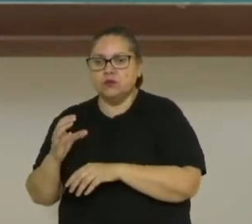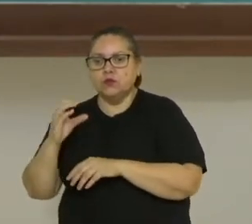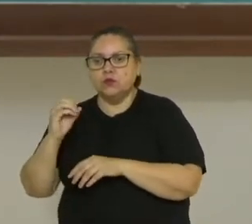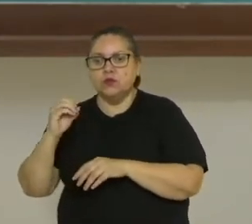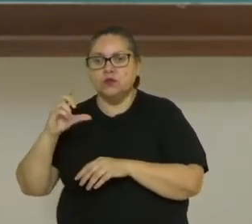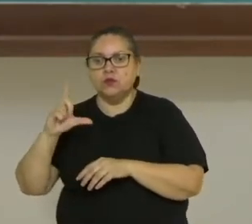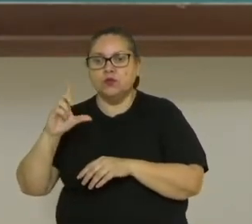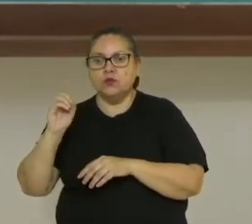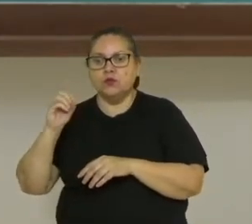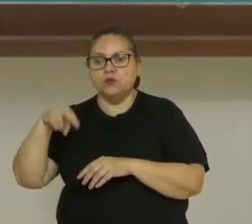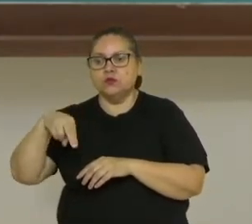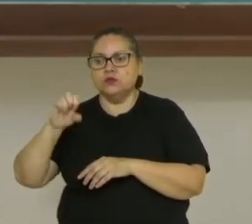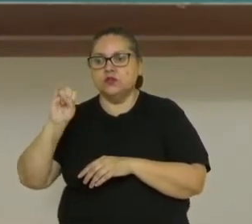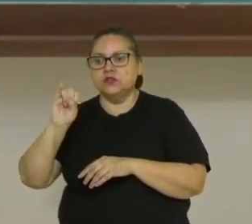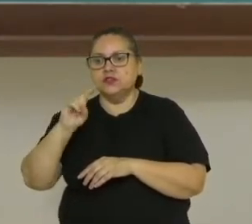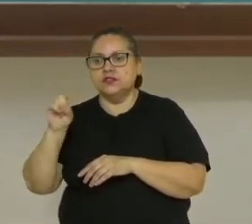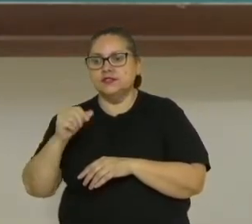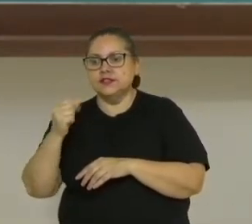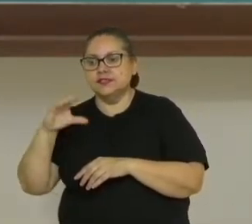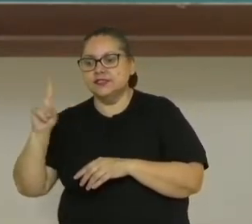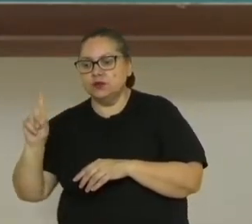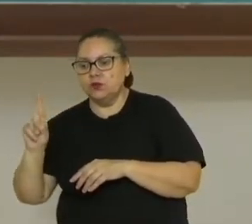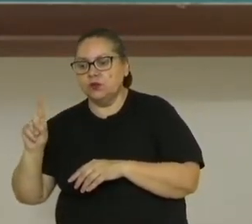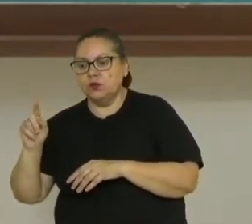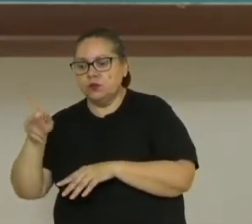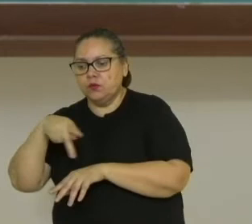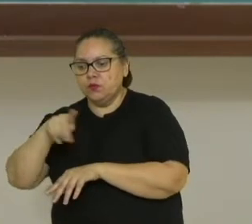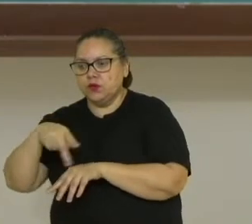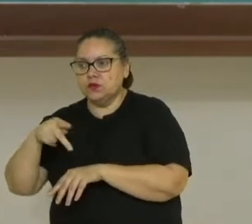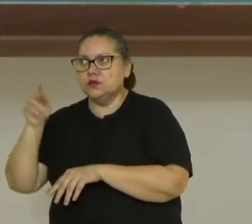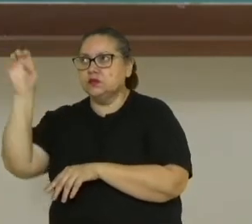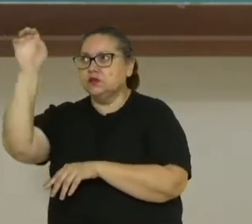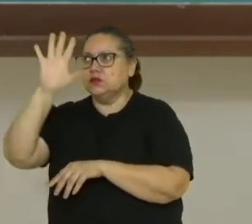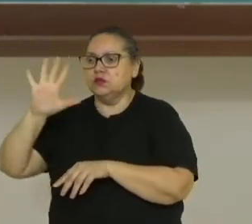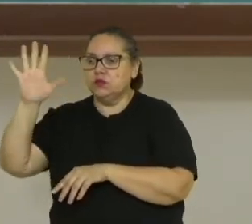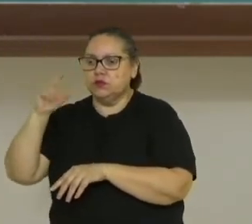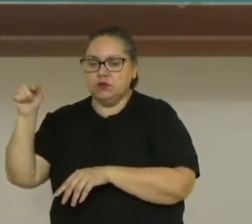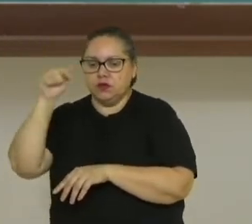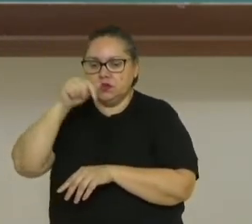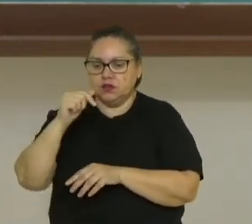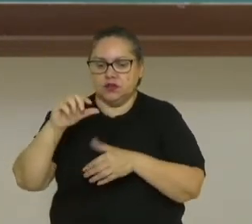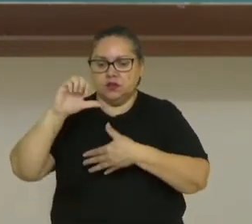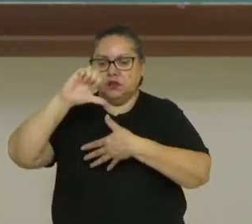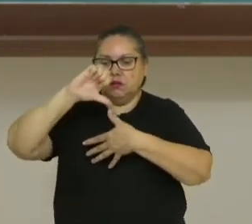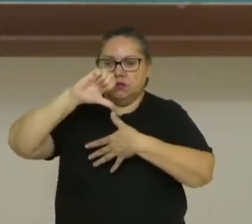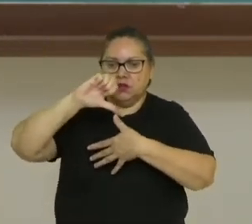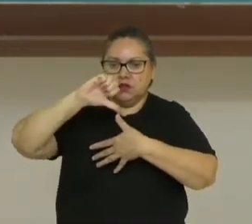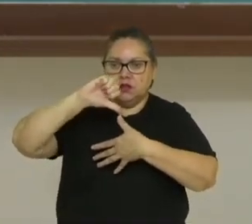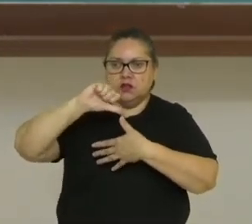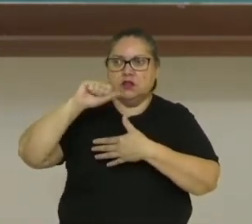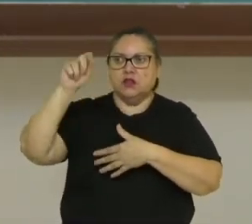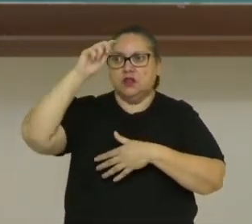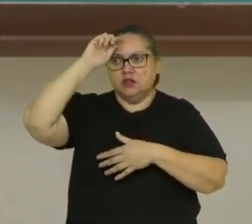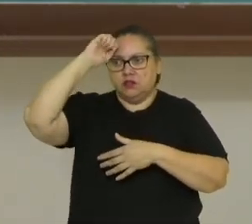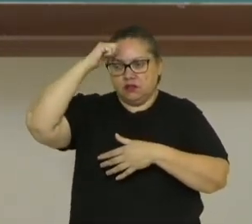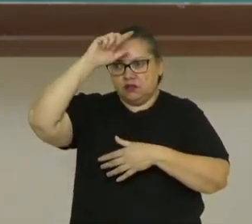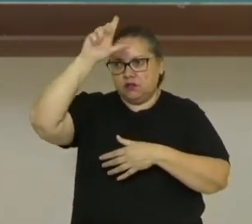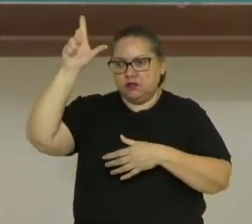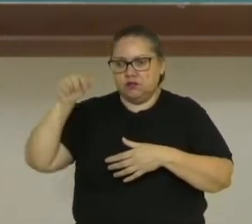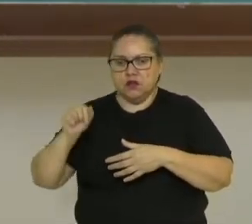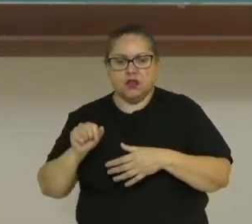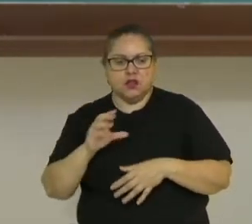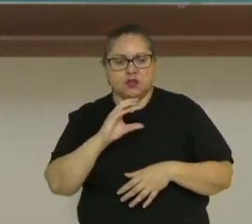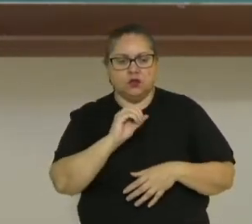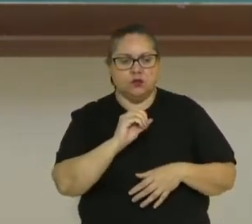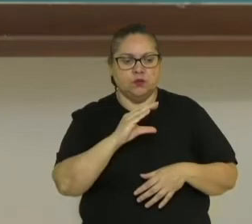Nós temos ali os países europeus colonizando aqui na América, lá na África e lá na